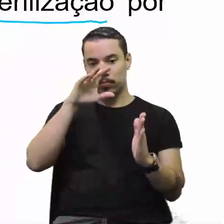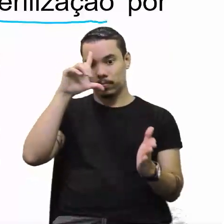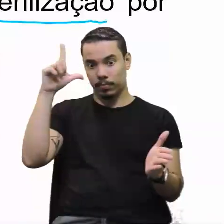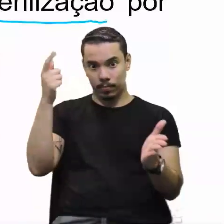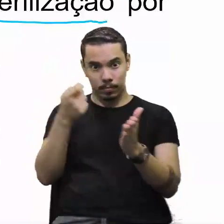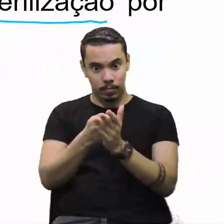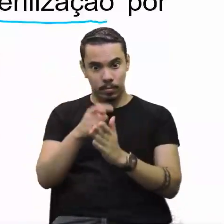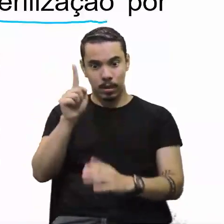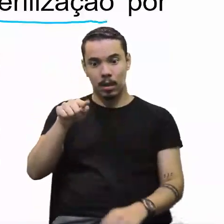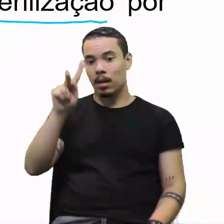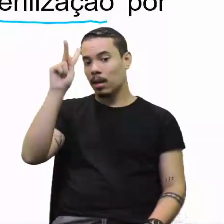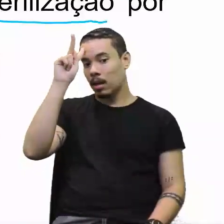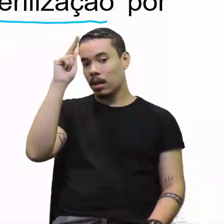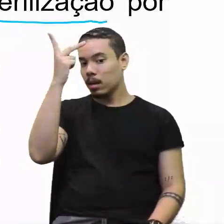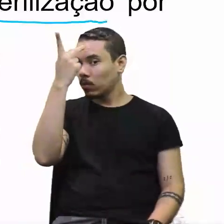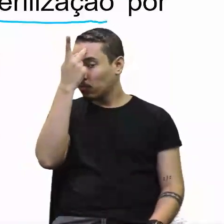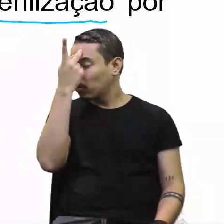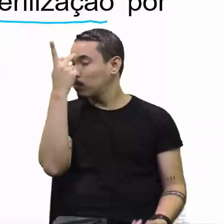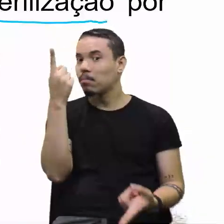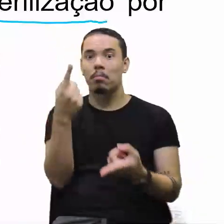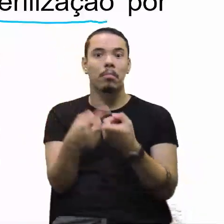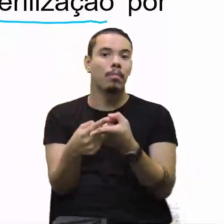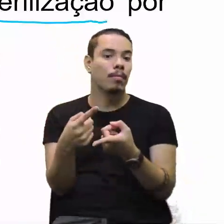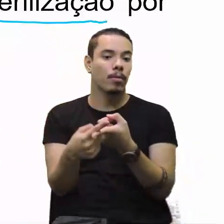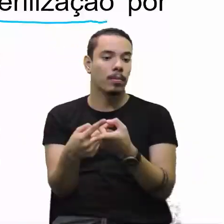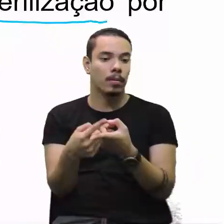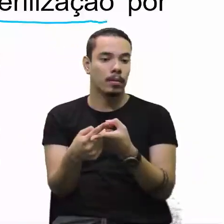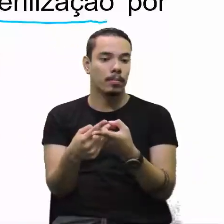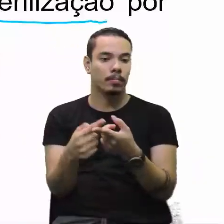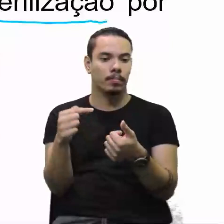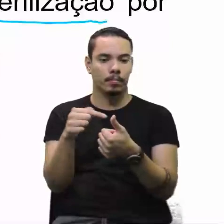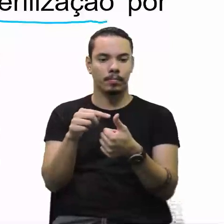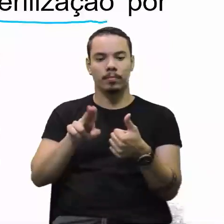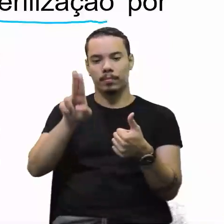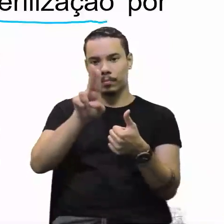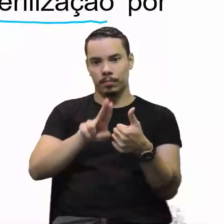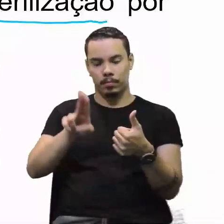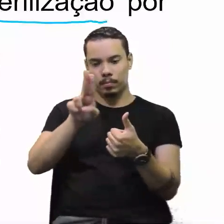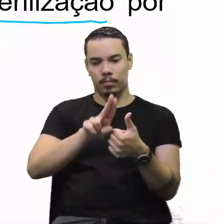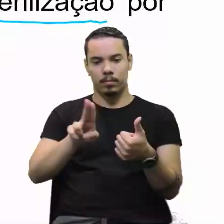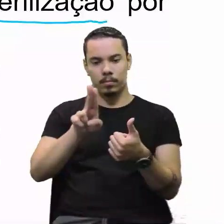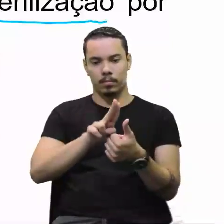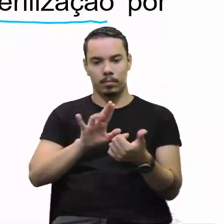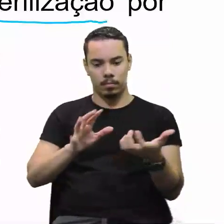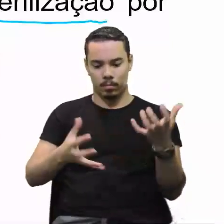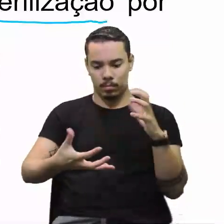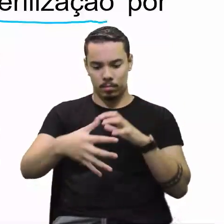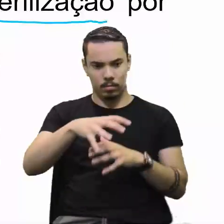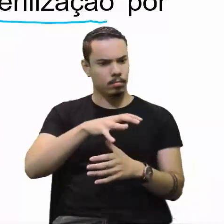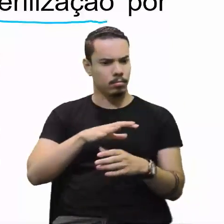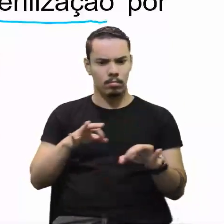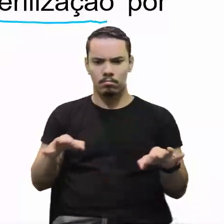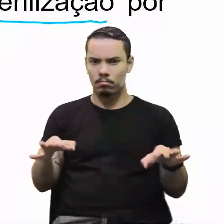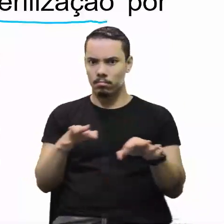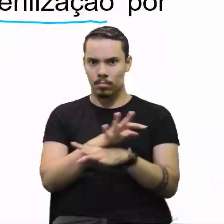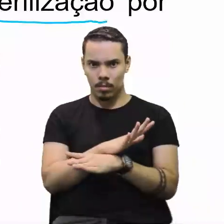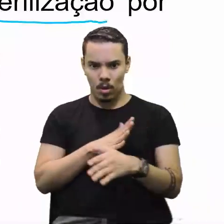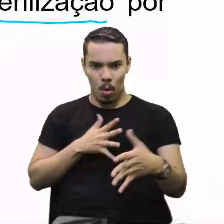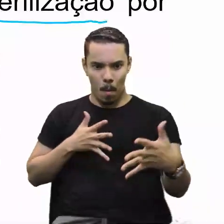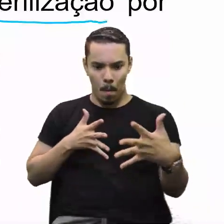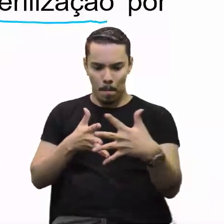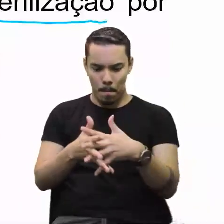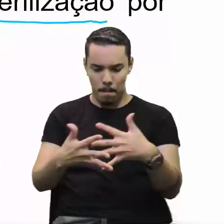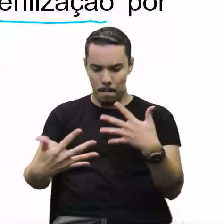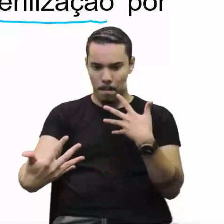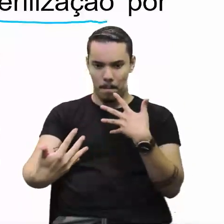é equivocada, pois, vamos lá, a utilização de embalagem é suficiente para bloquear